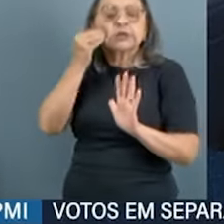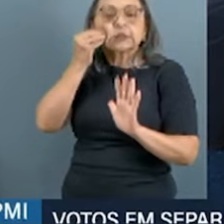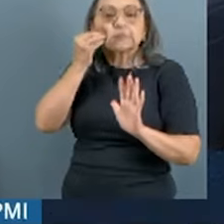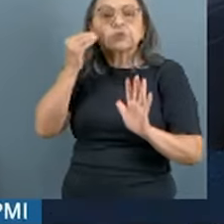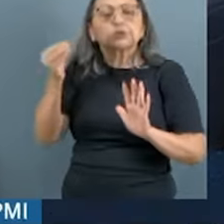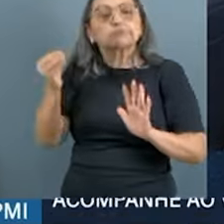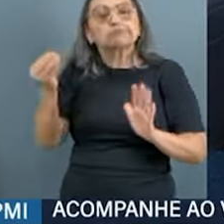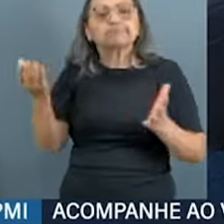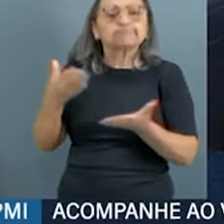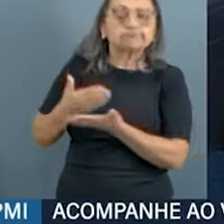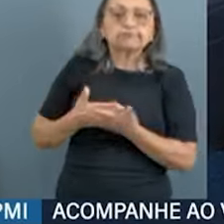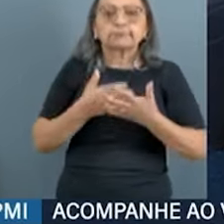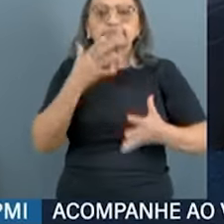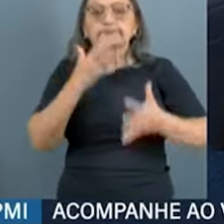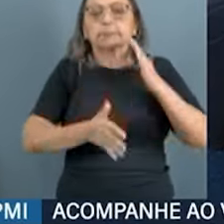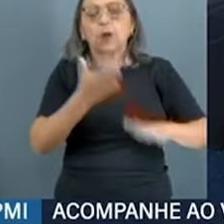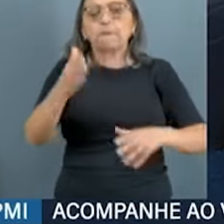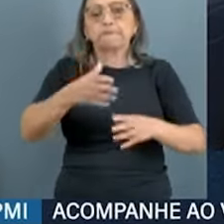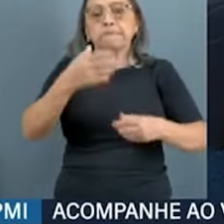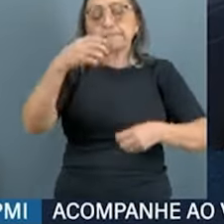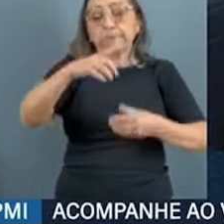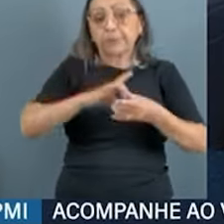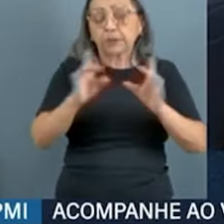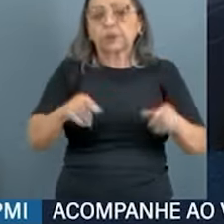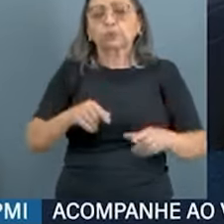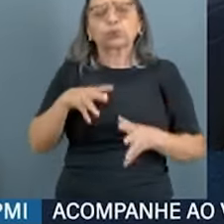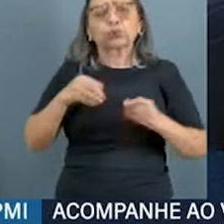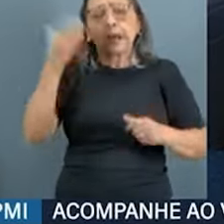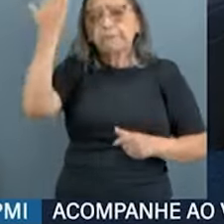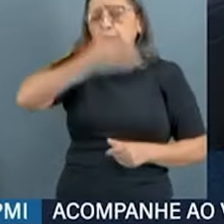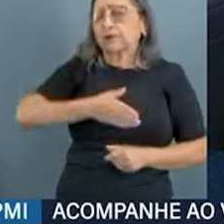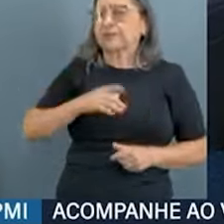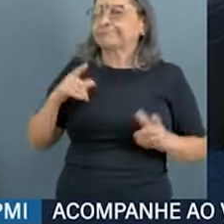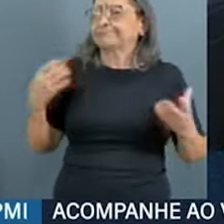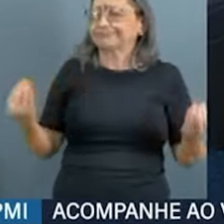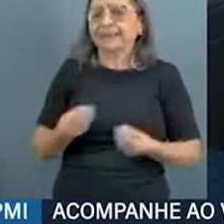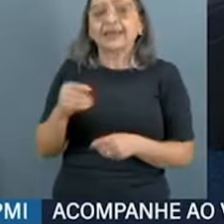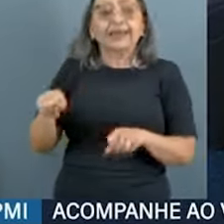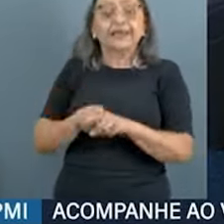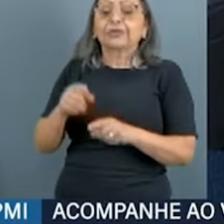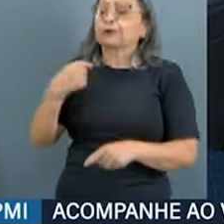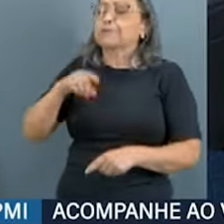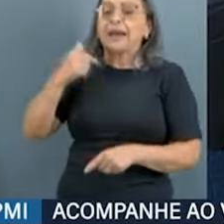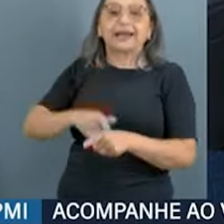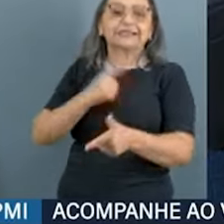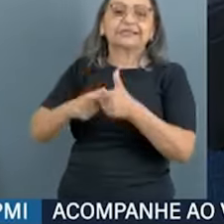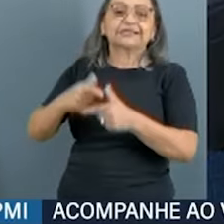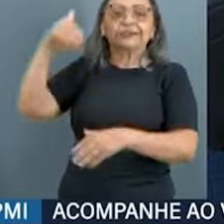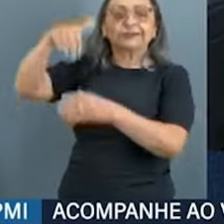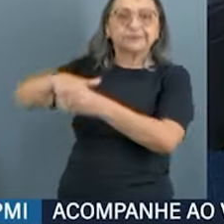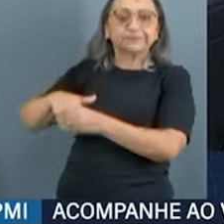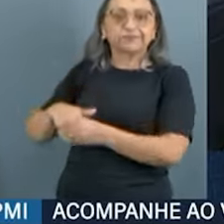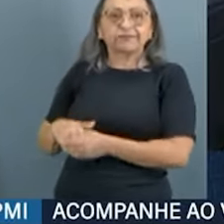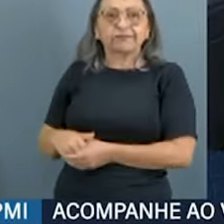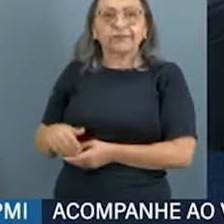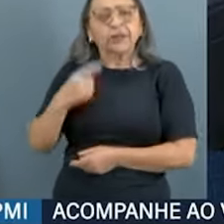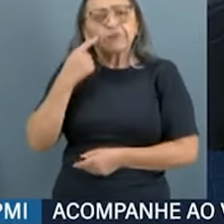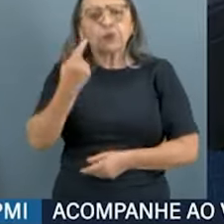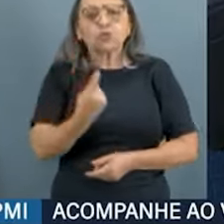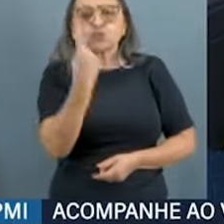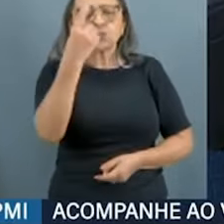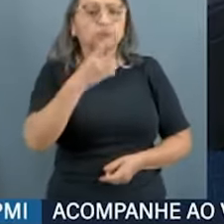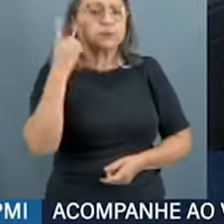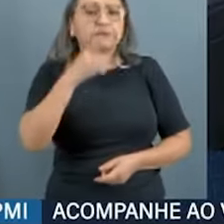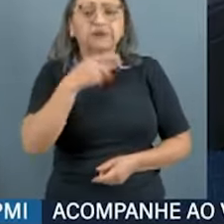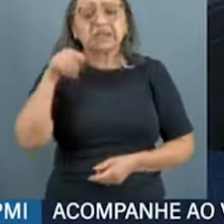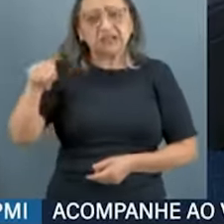democrático brasileiro as provas são fartas além de inelegivel e eu vi aqui um deputado dizendo que ele